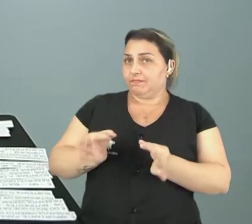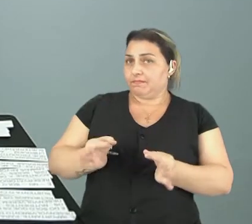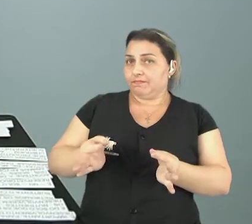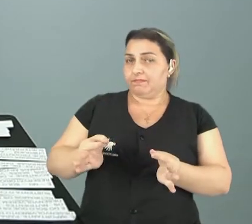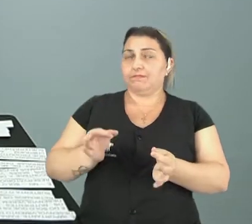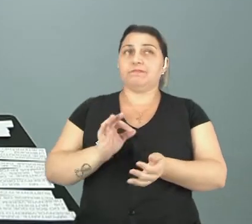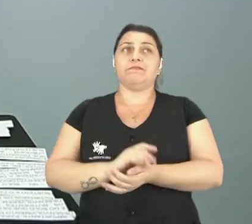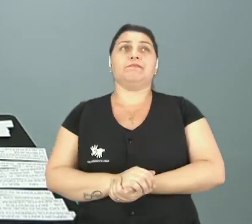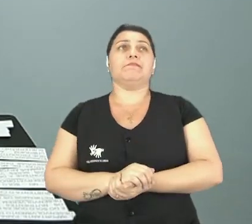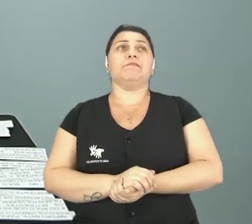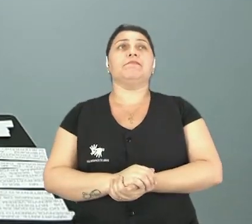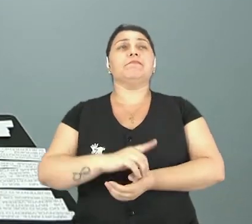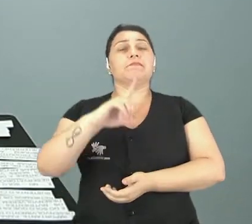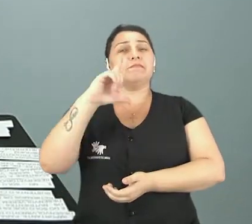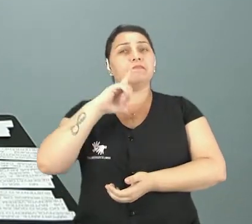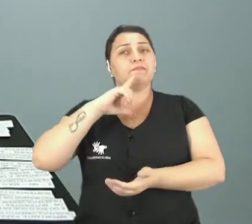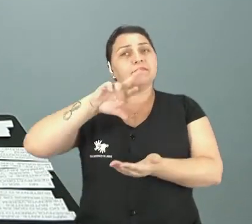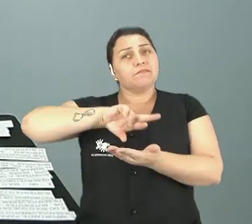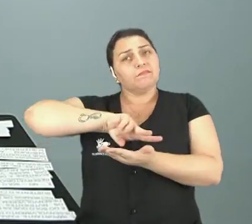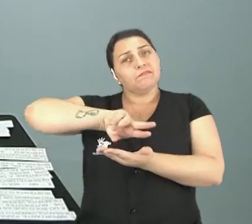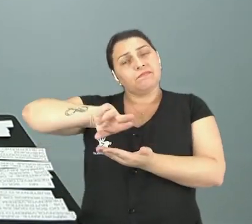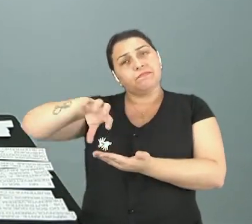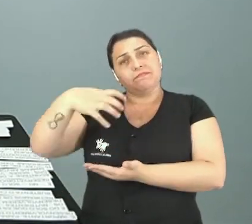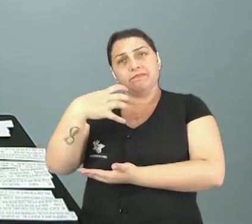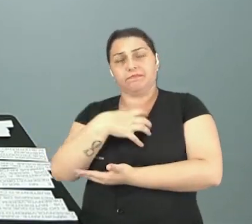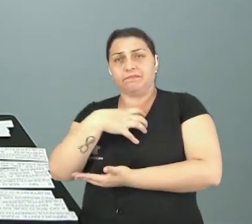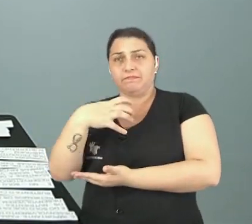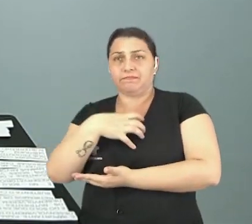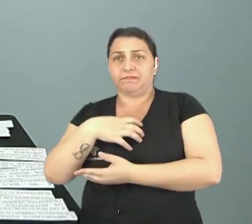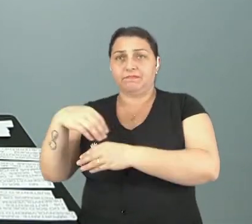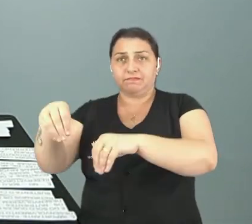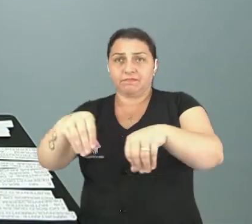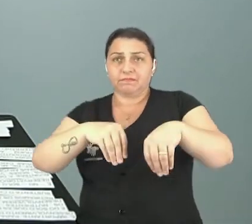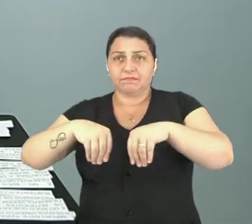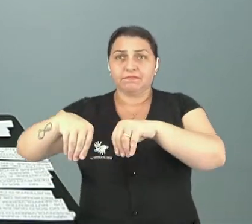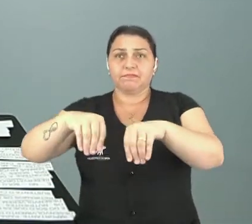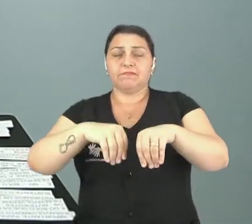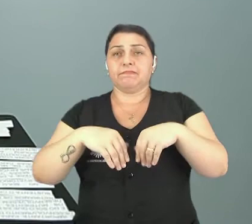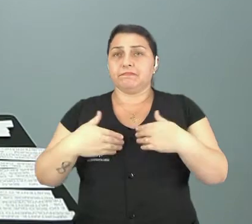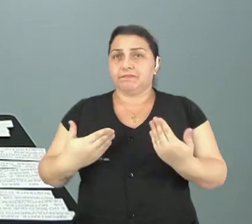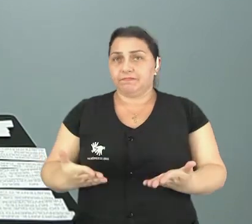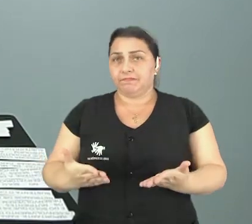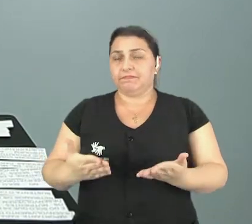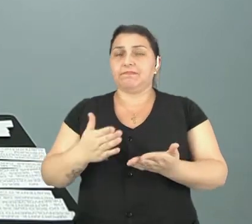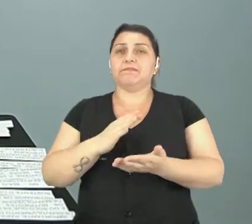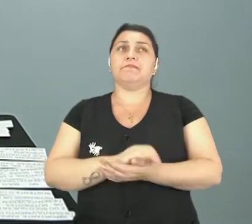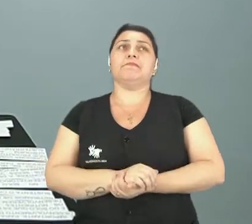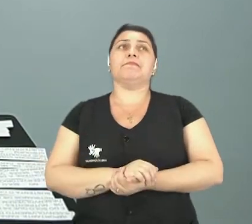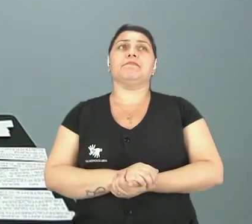certo? Então, existem diferentes tipos de solo, tá?